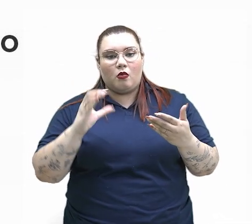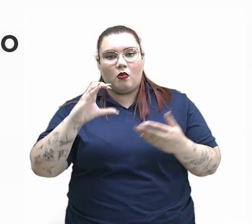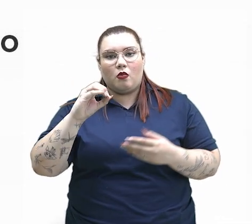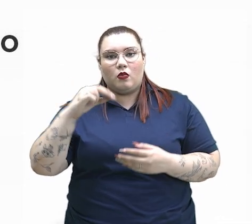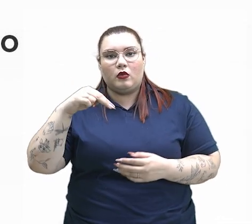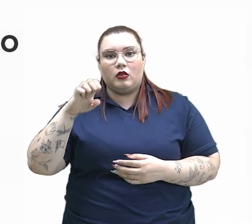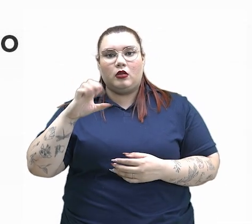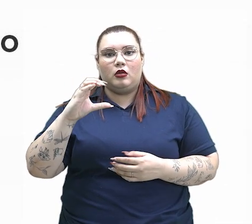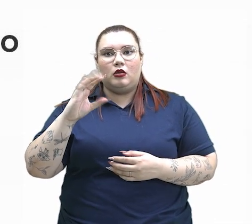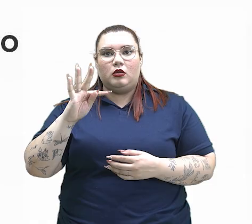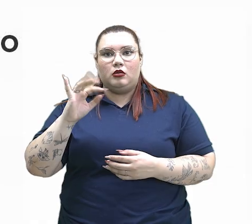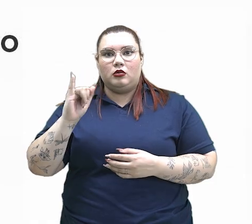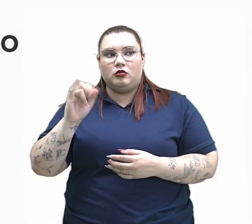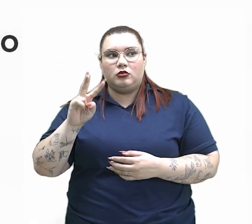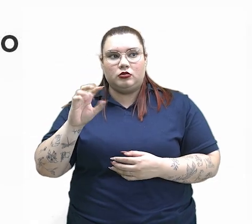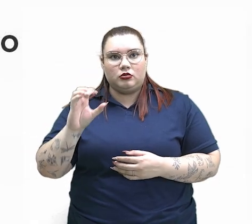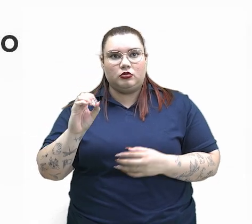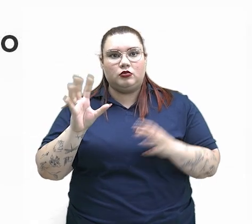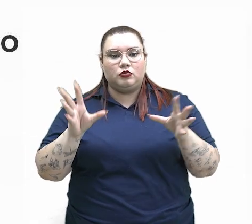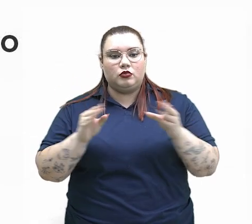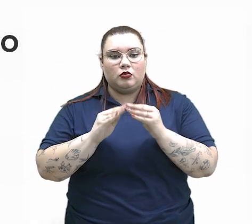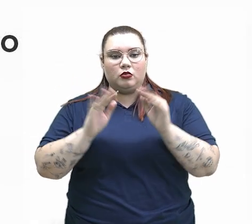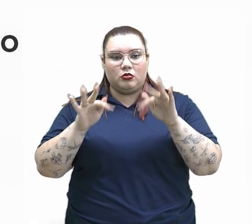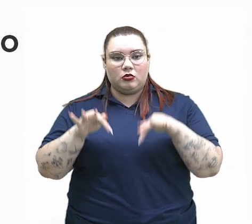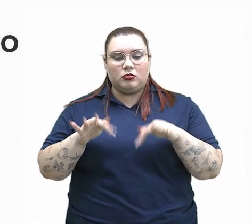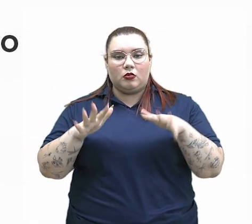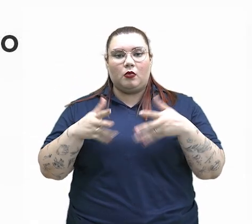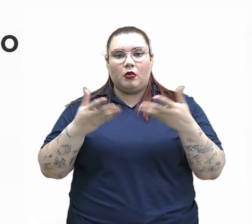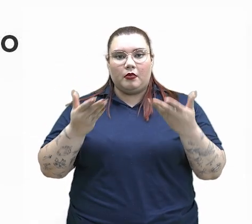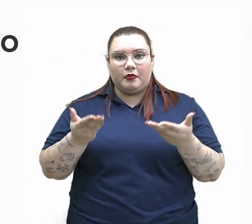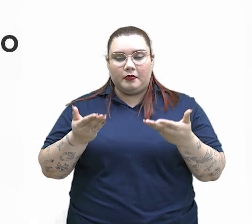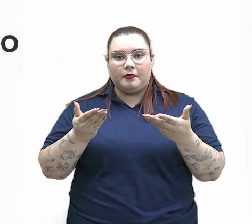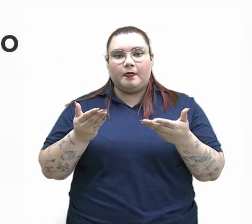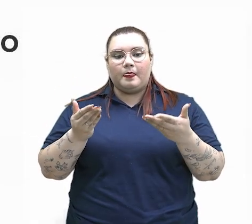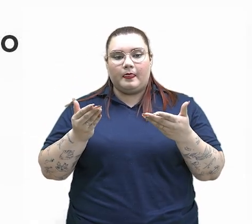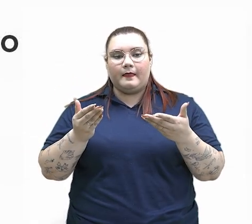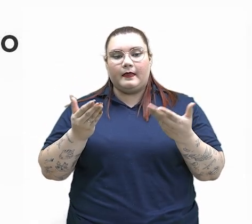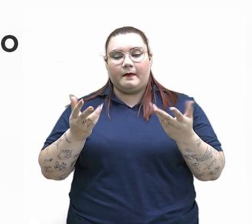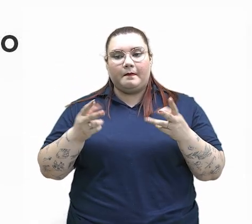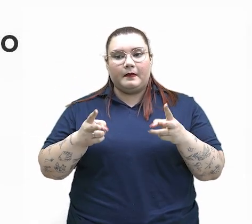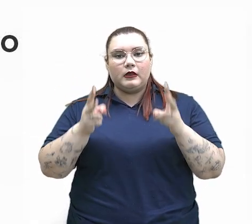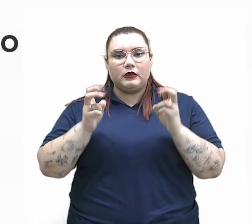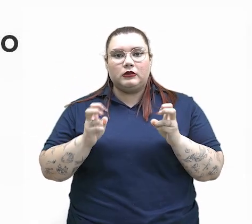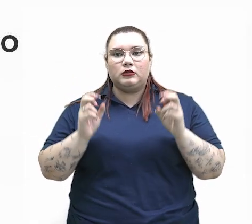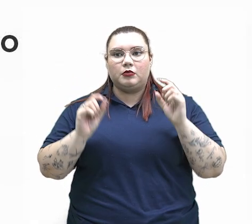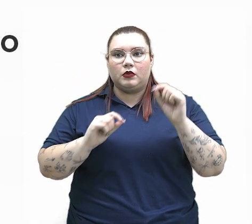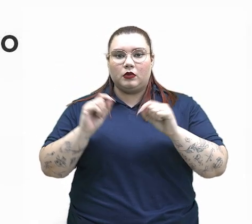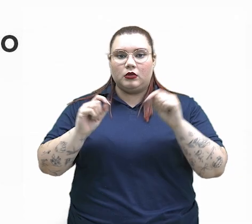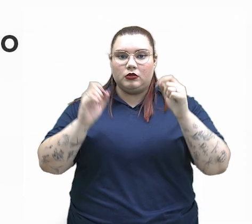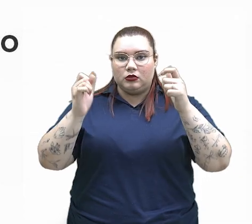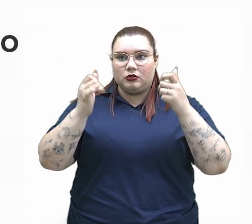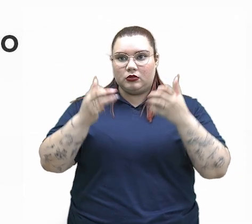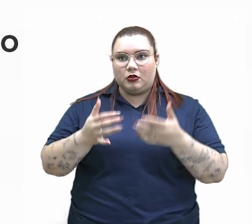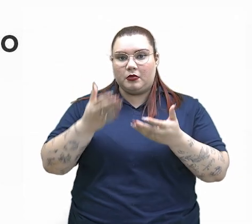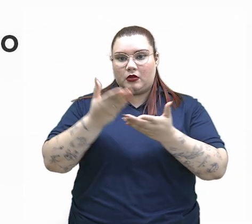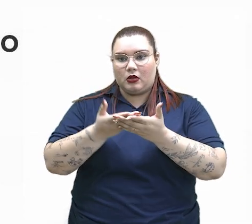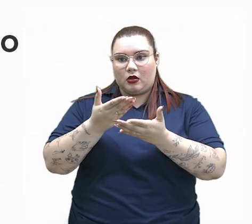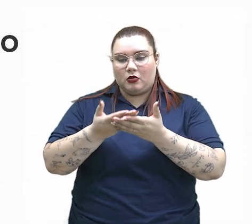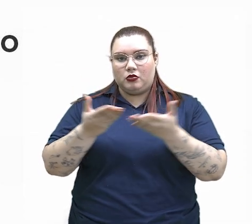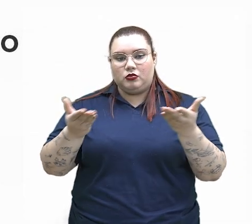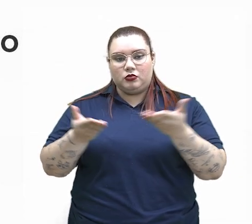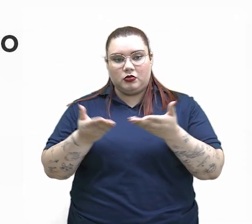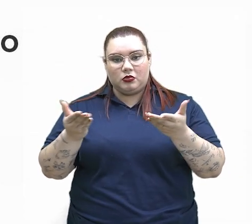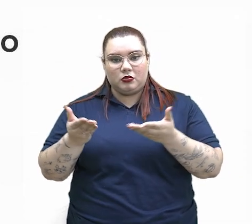conclusão e quem é o agente? E quem é o agente, tá? Então, vejam que nós falamos na nossa aula,